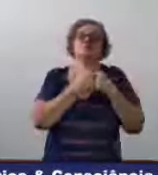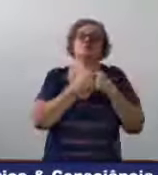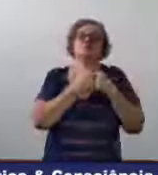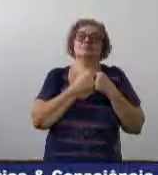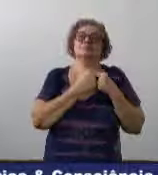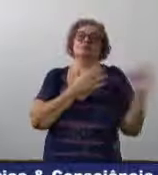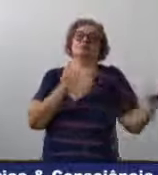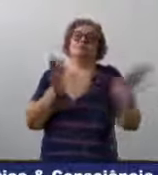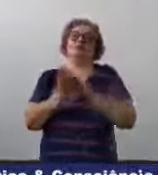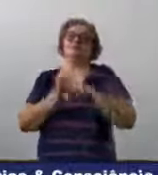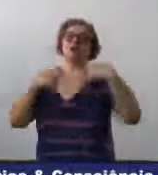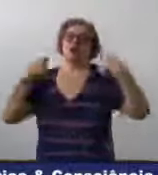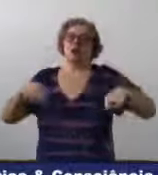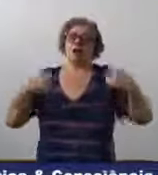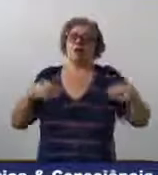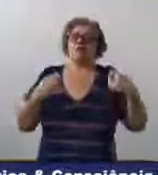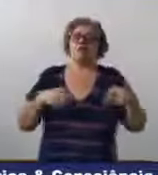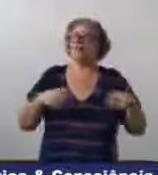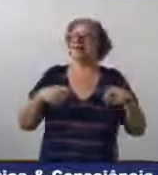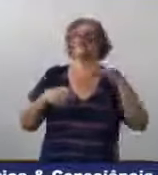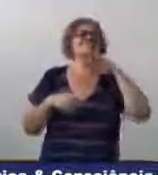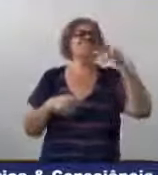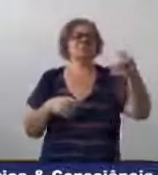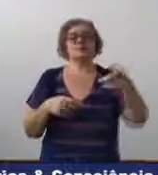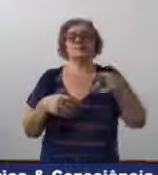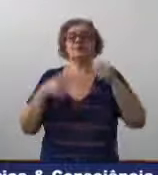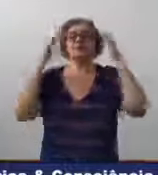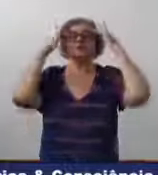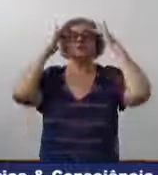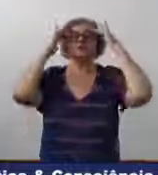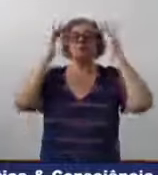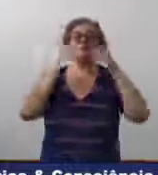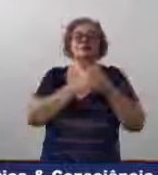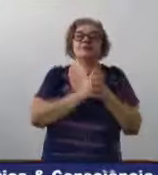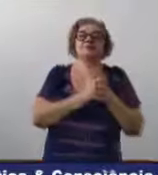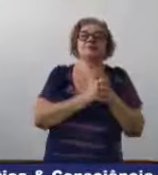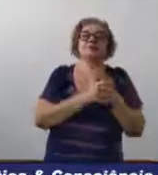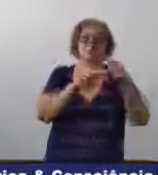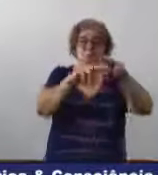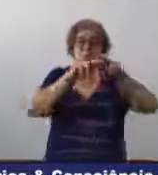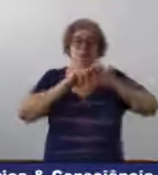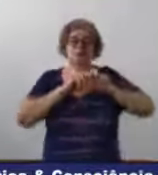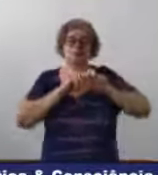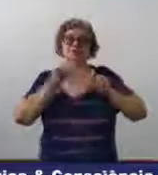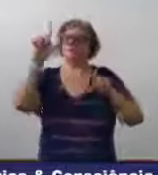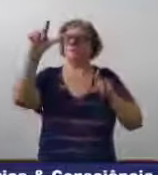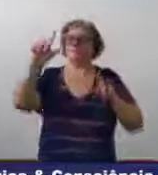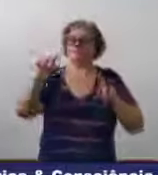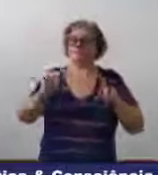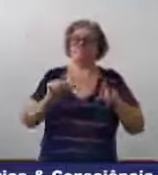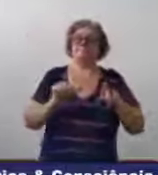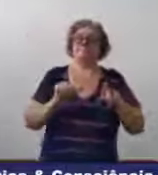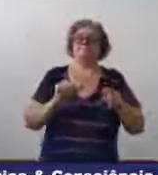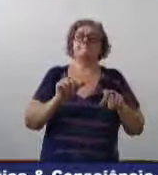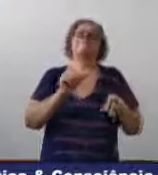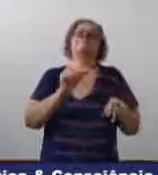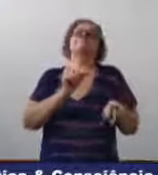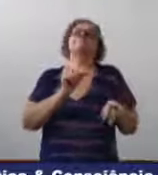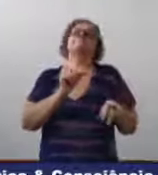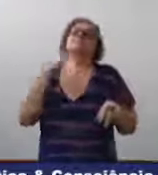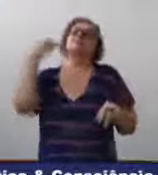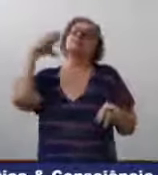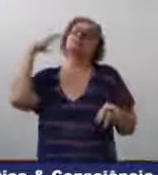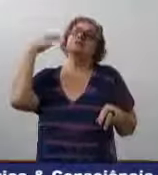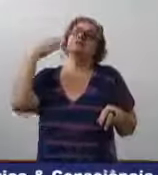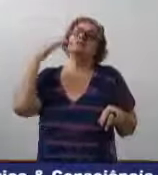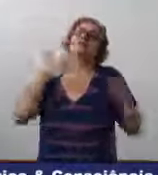ordenação que nós não somos até capazes de compreender. Agora, e é por isso que cada vez é menor o número